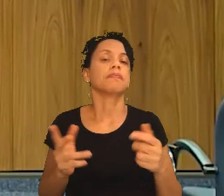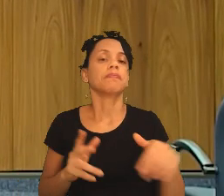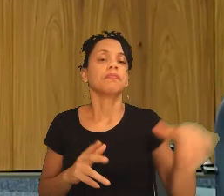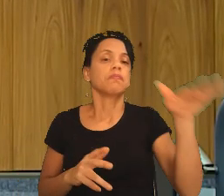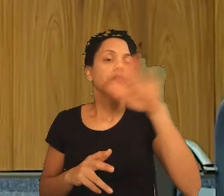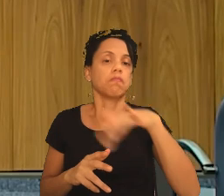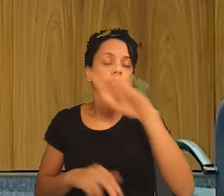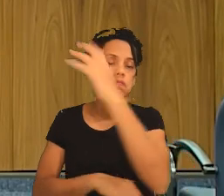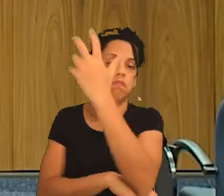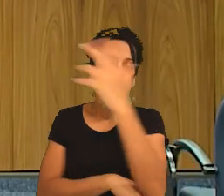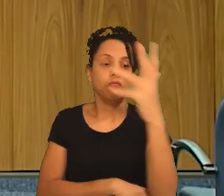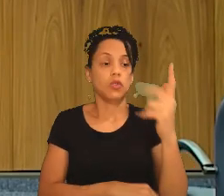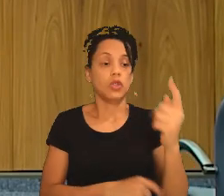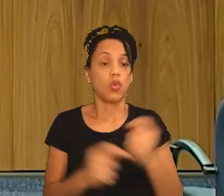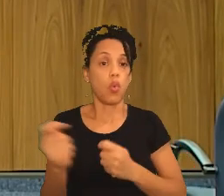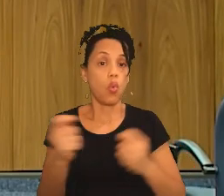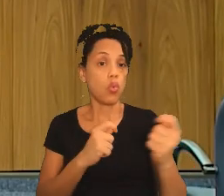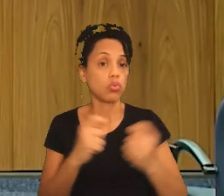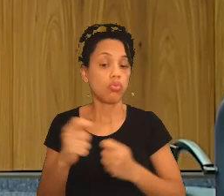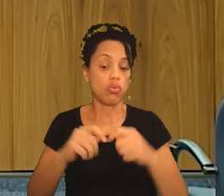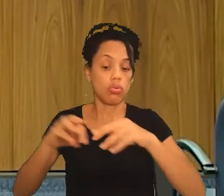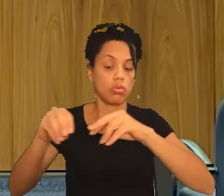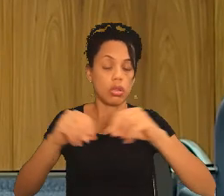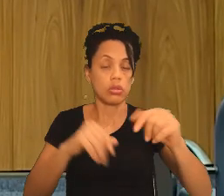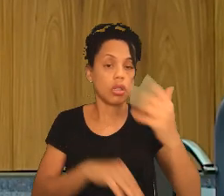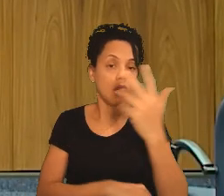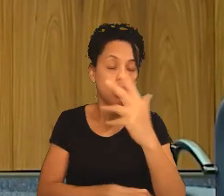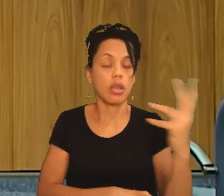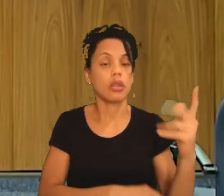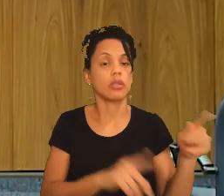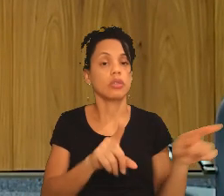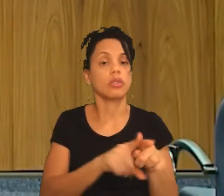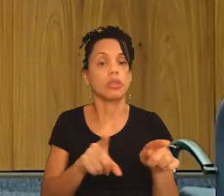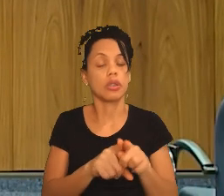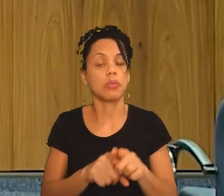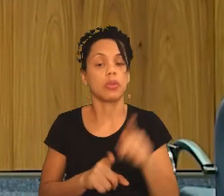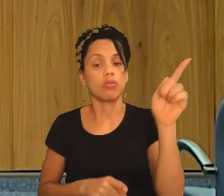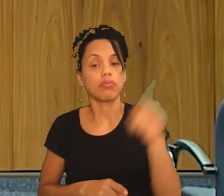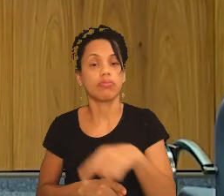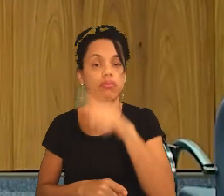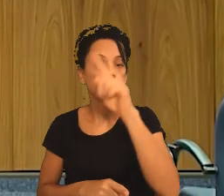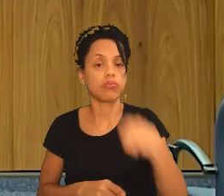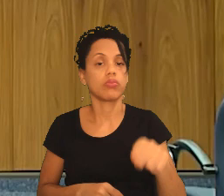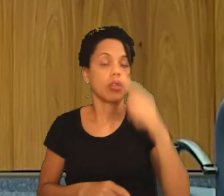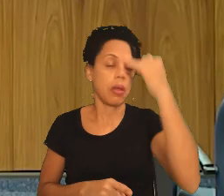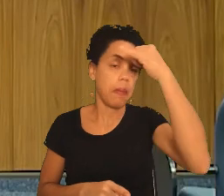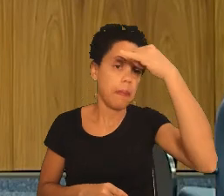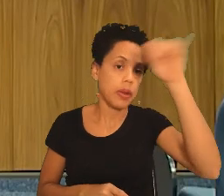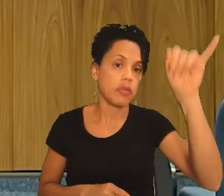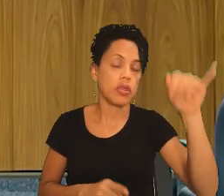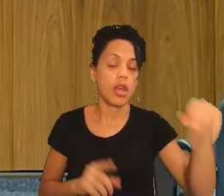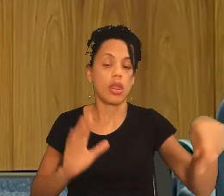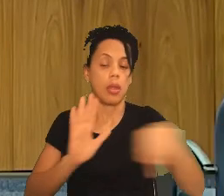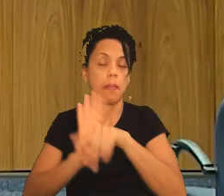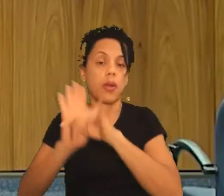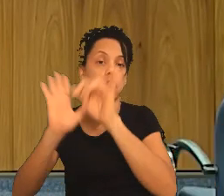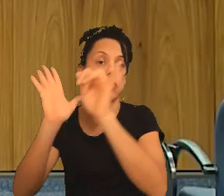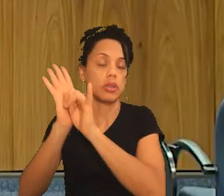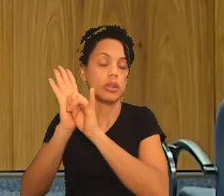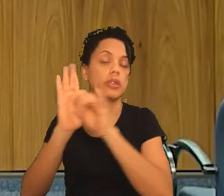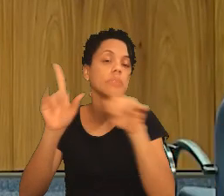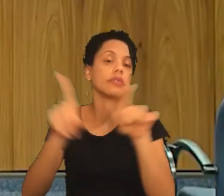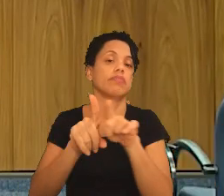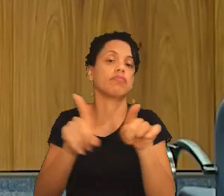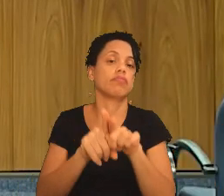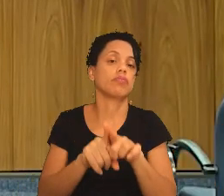E isso aconteceu. A guarda rural indígena, né? Como você utilizar os indígenas para realizar esse tipo